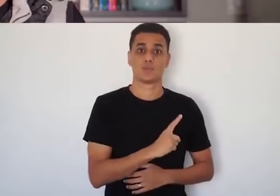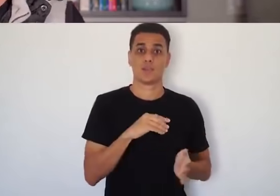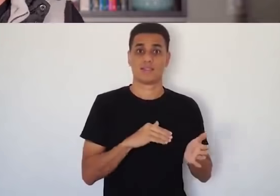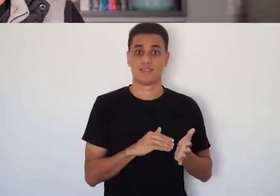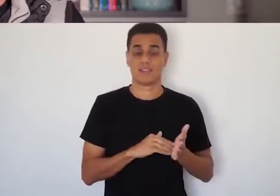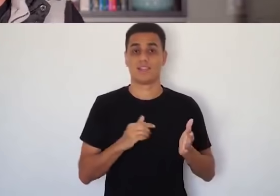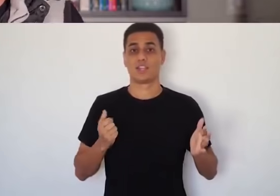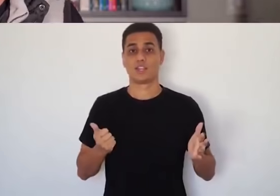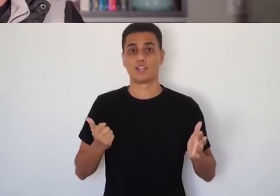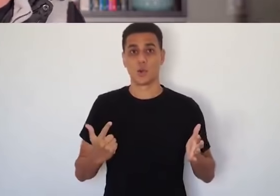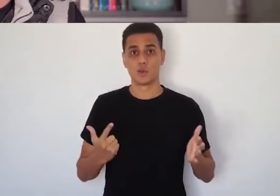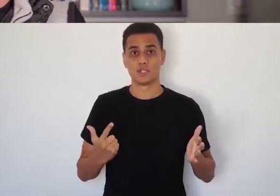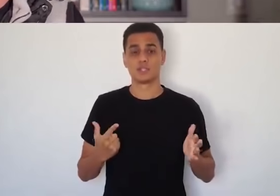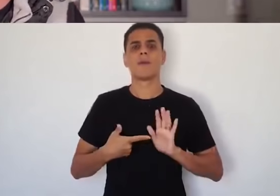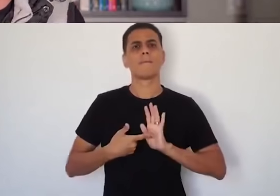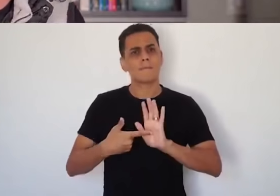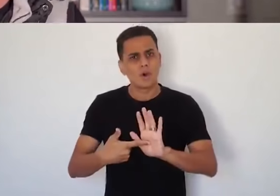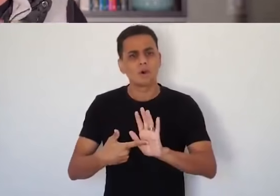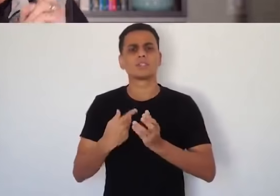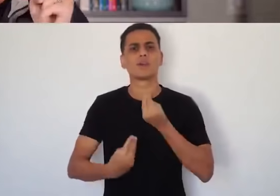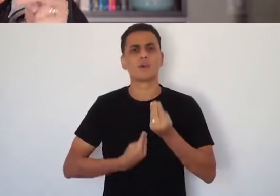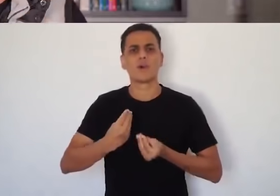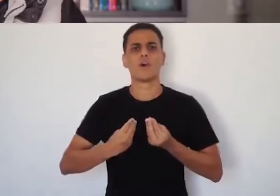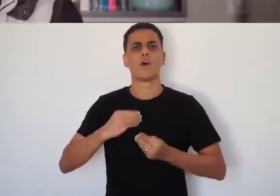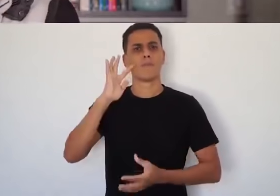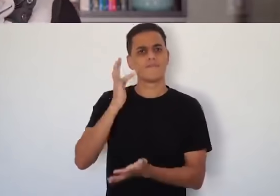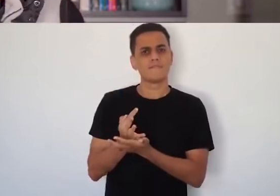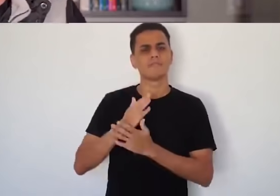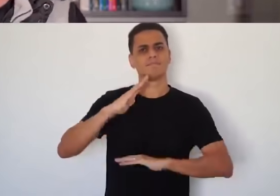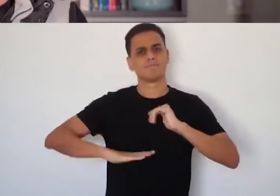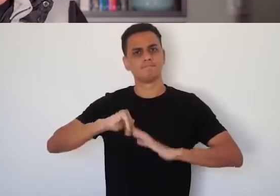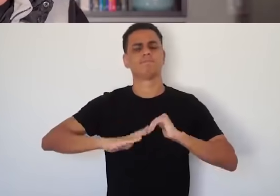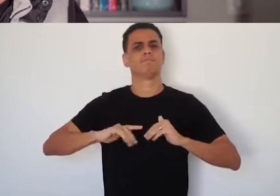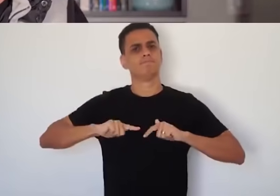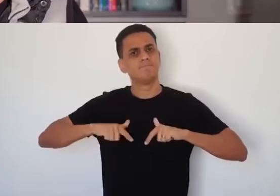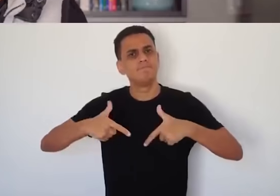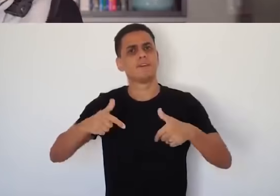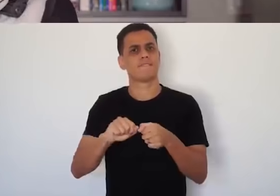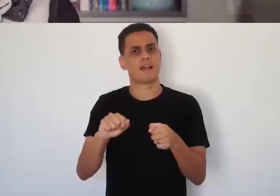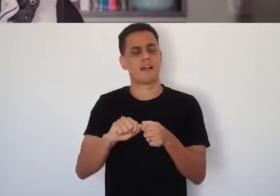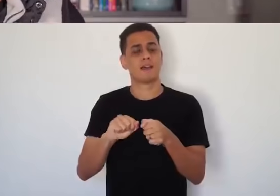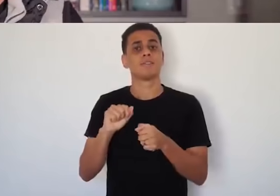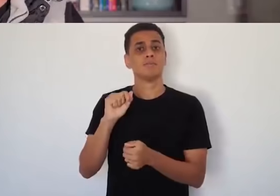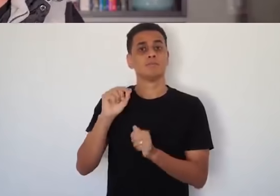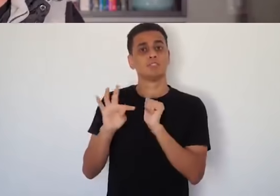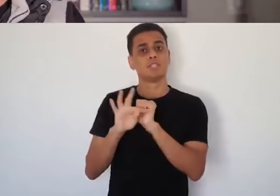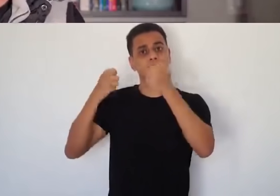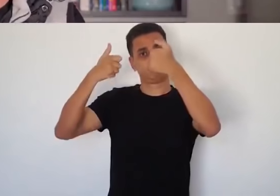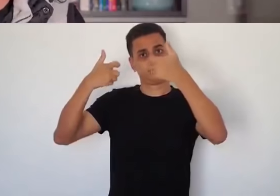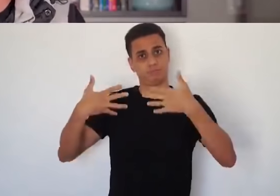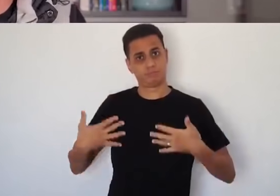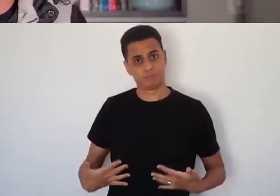está relacionado geralmente ou tão somente ou principalmente a nós socorrermos o